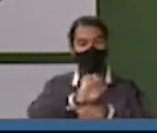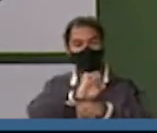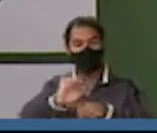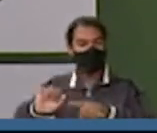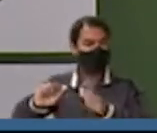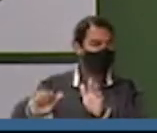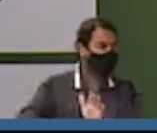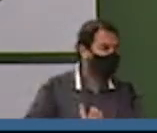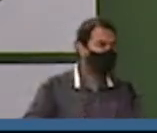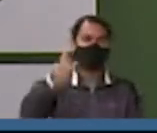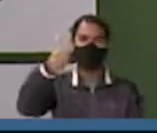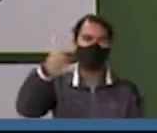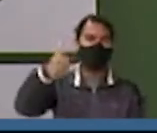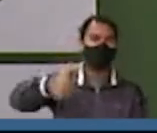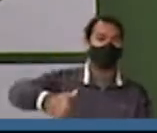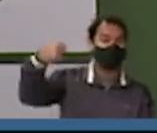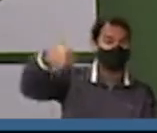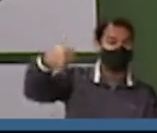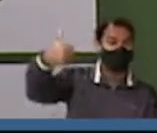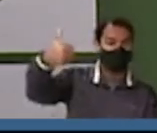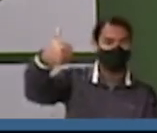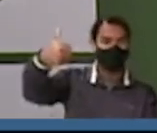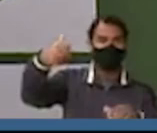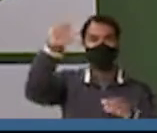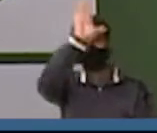em primeiro lugar no país na imunização,